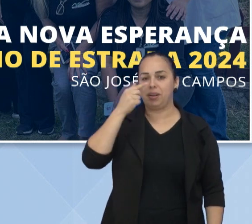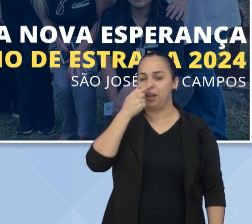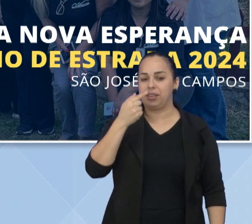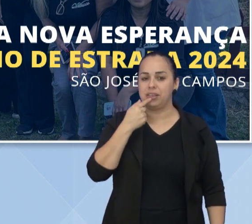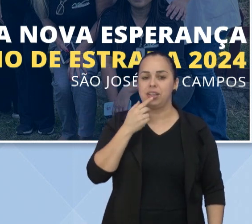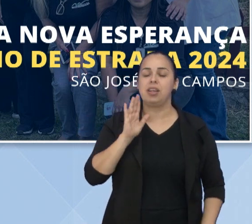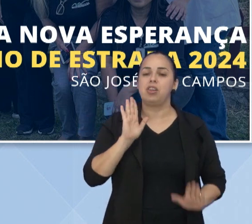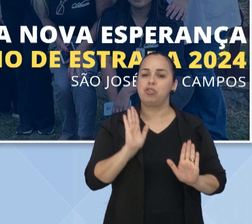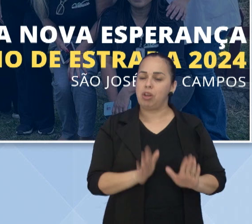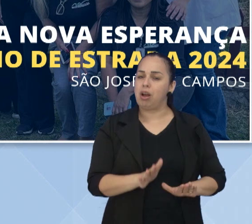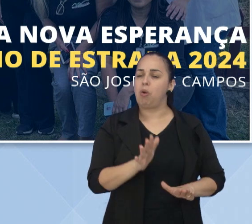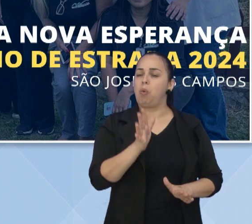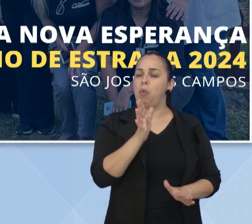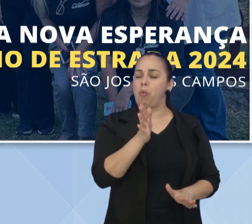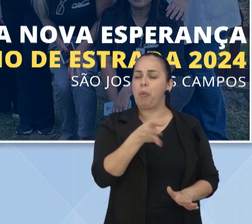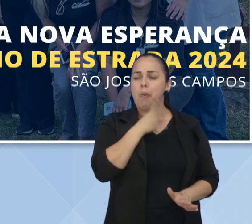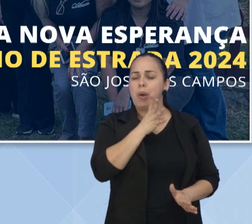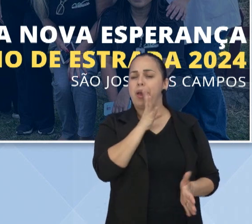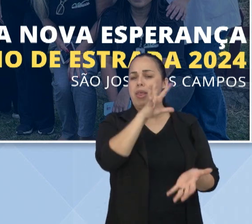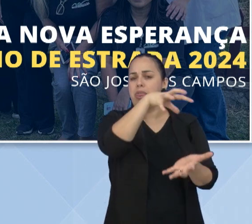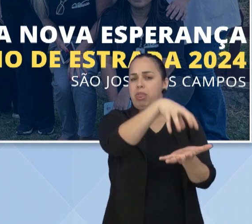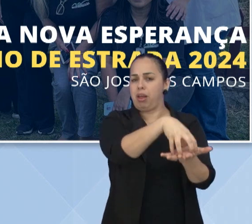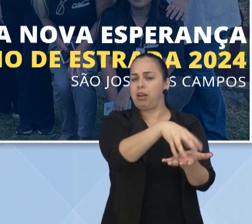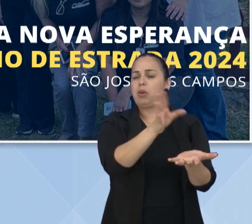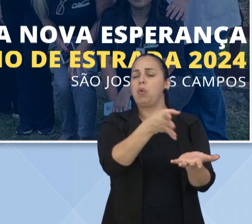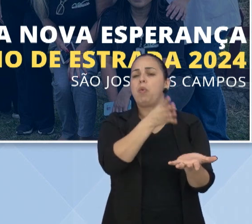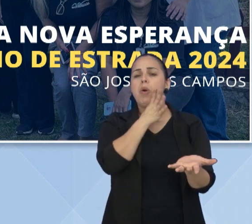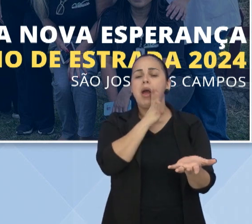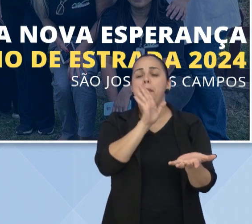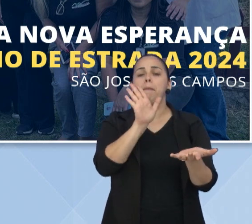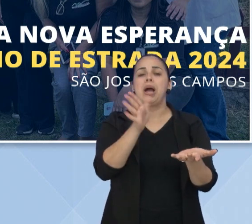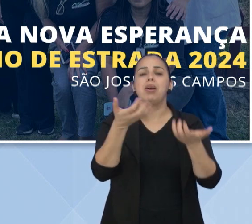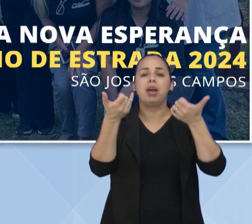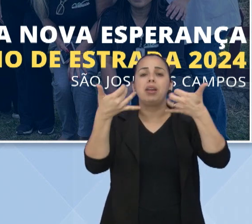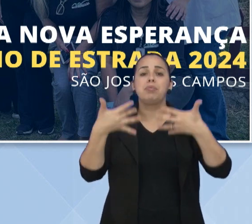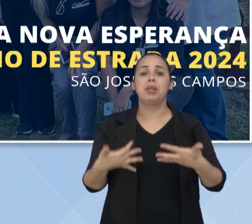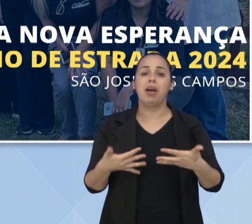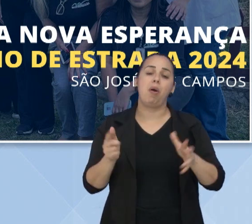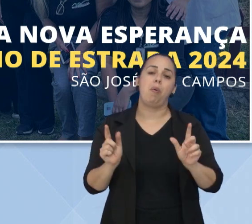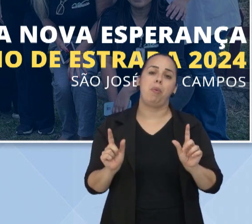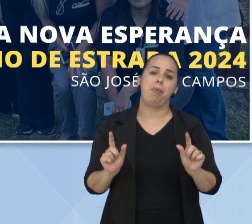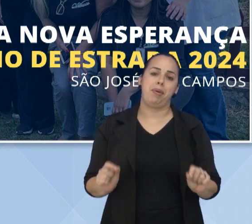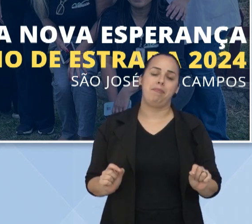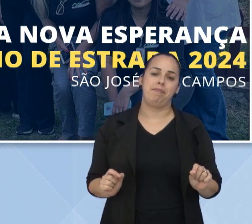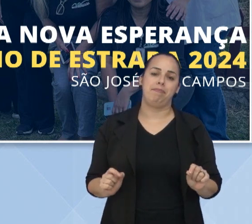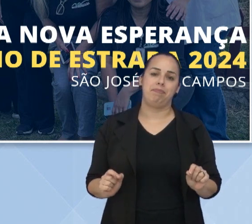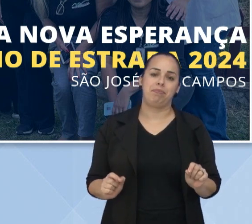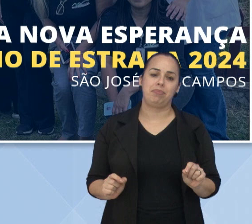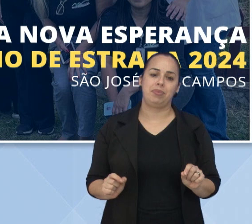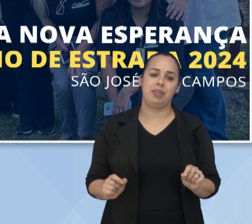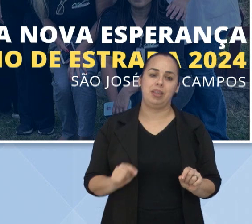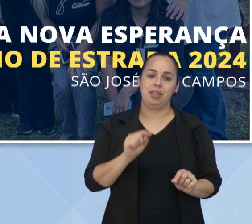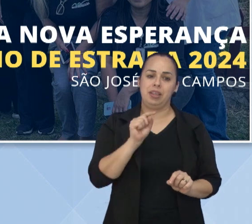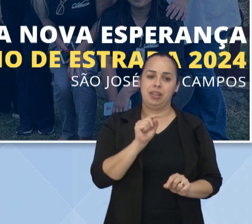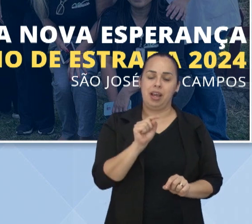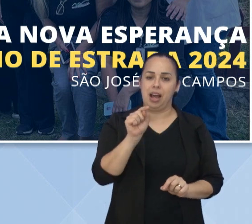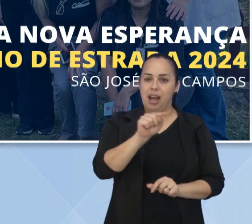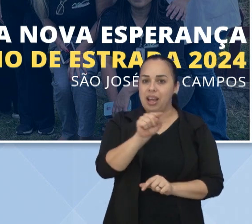já conheço bem o trabalho lá que é feito, mas queria inclusive dizer aqui, que aqui se fazem